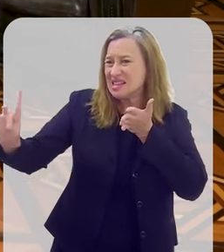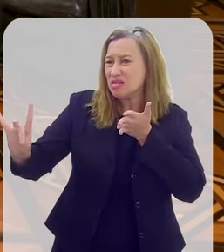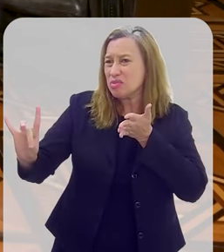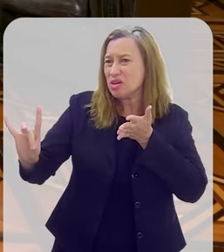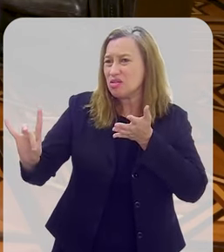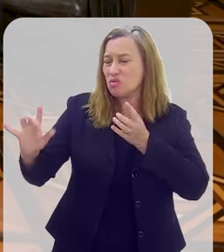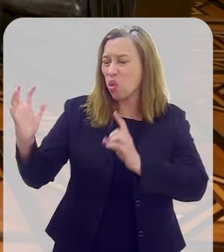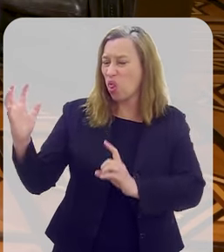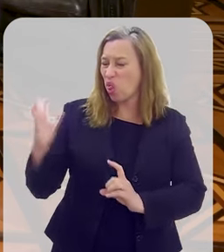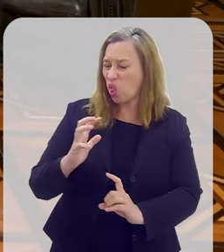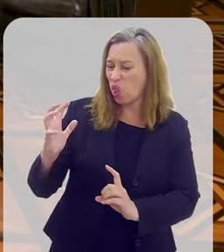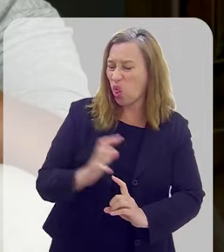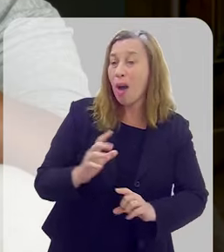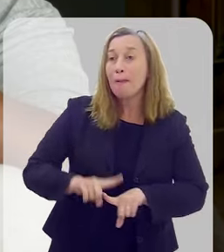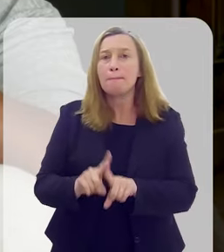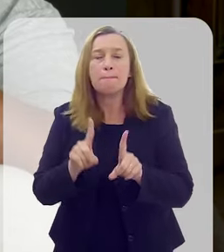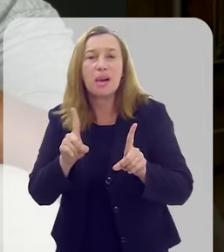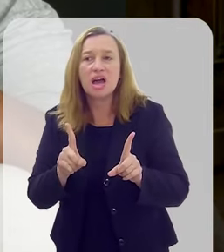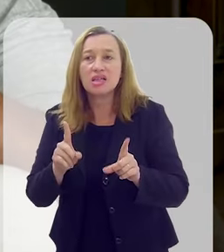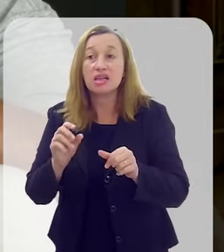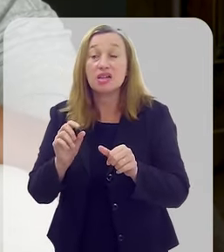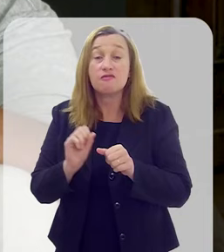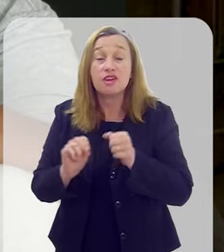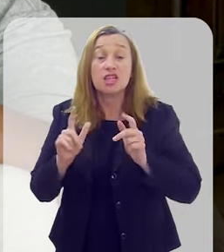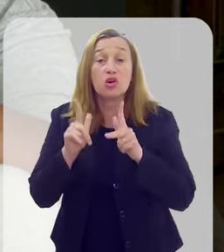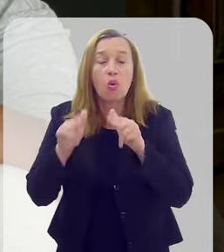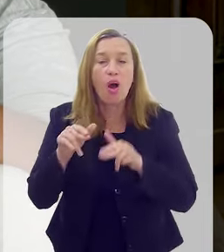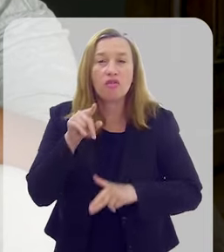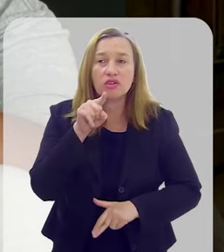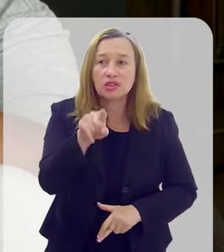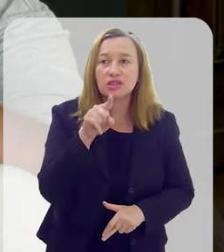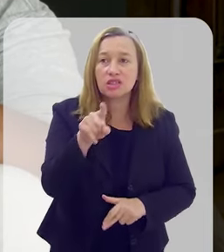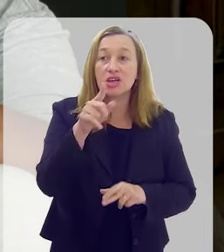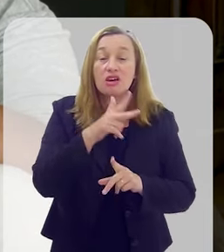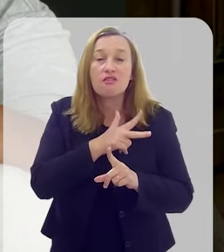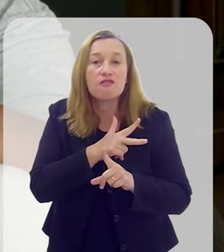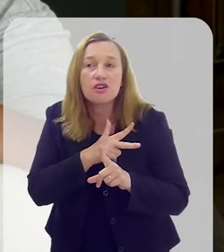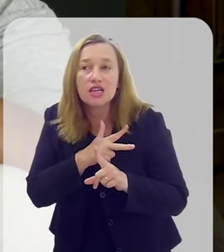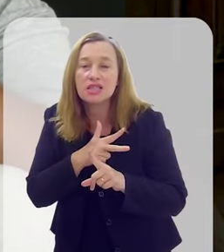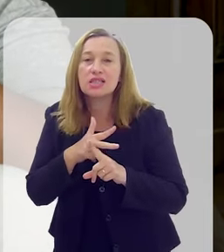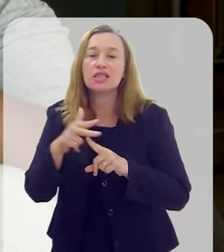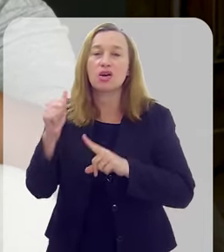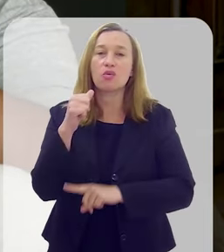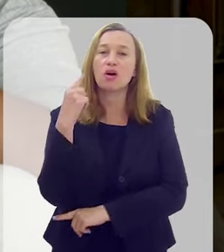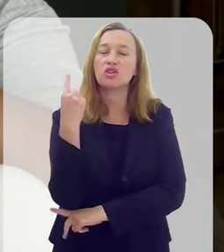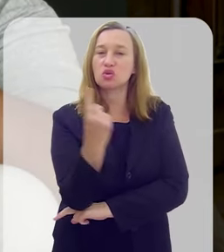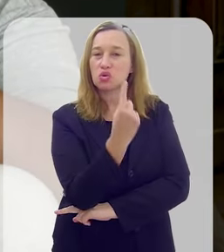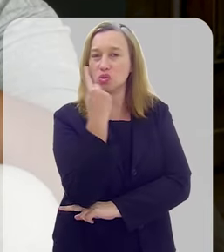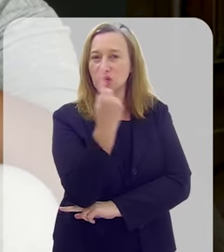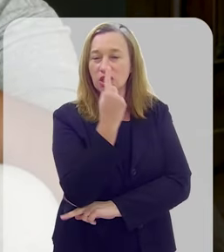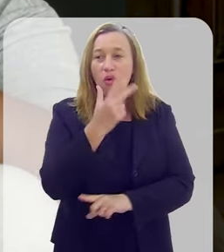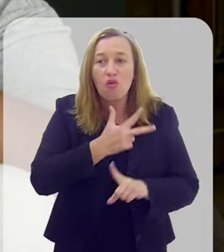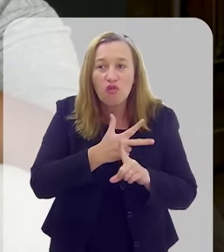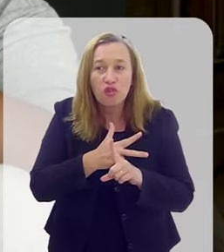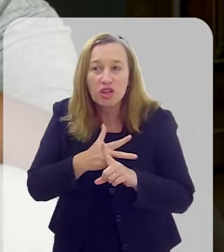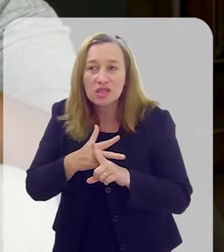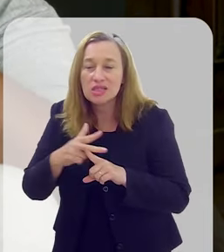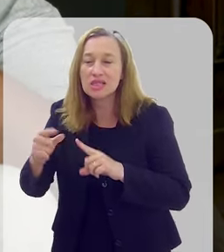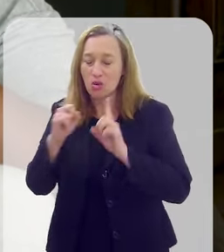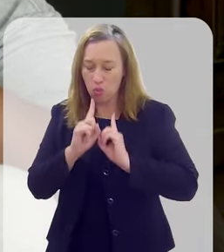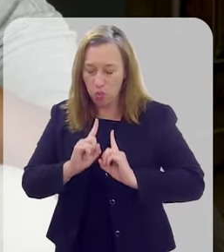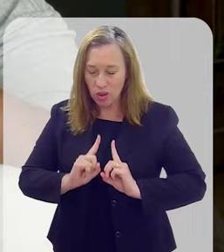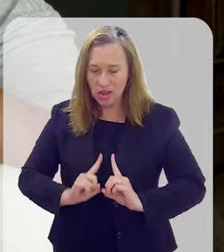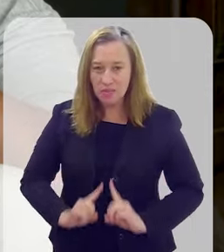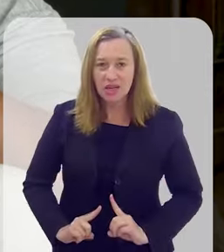sufocar mas ele fez como você fez venceu a solidão